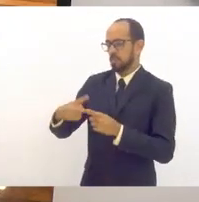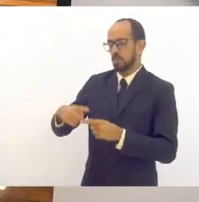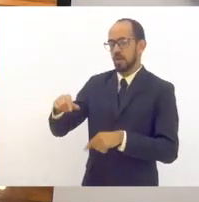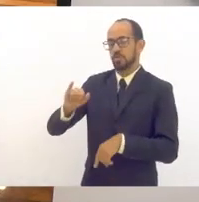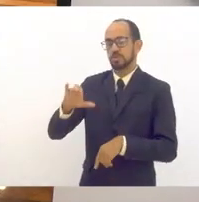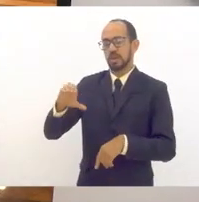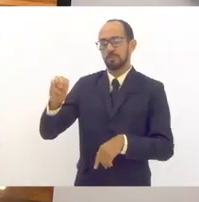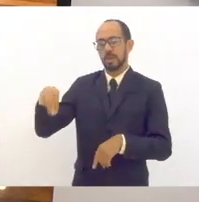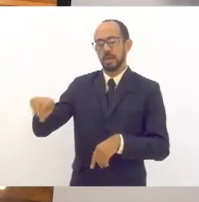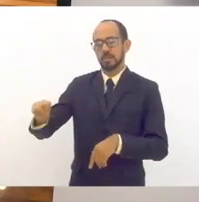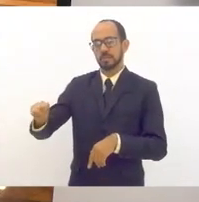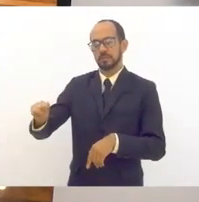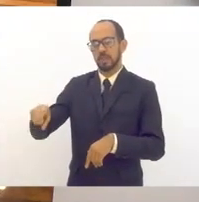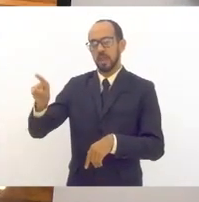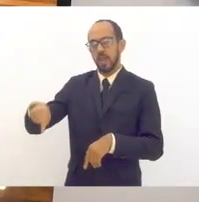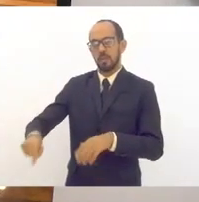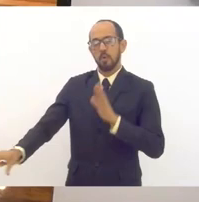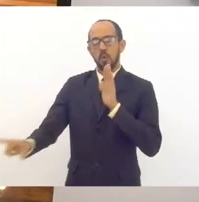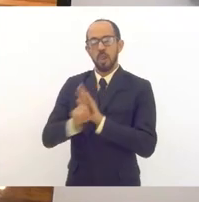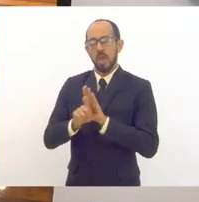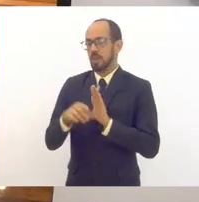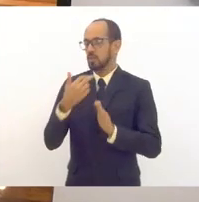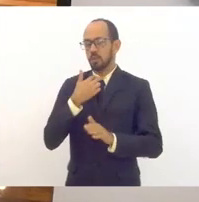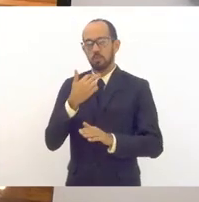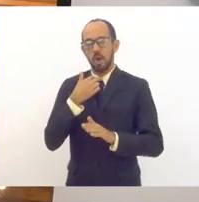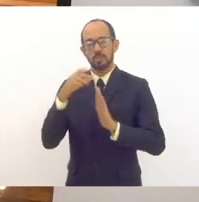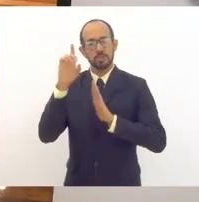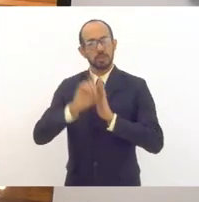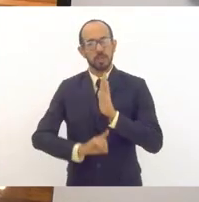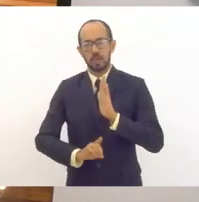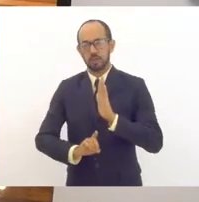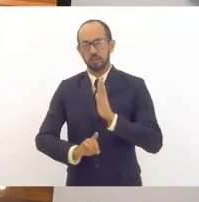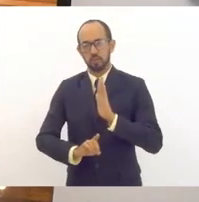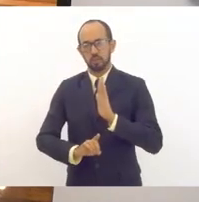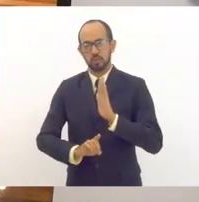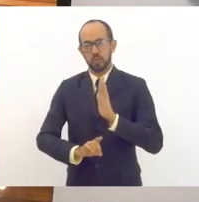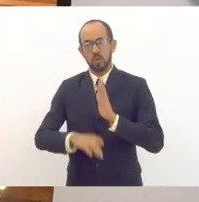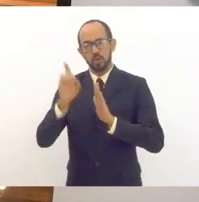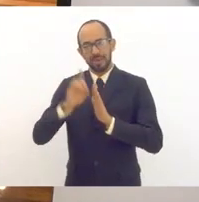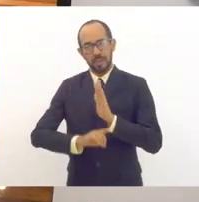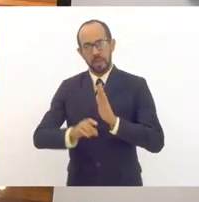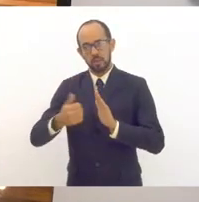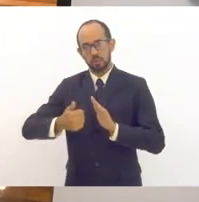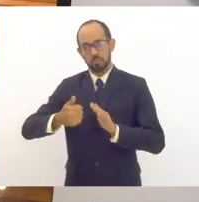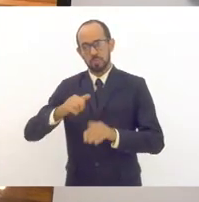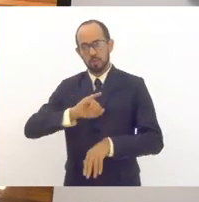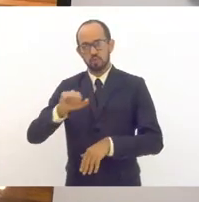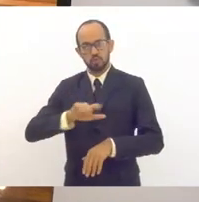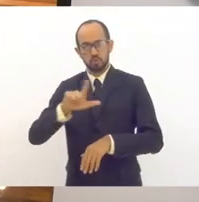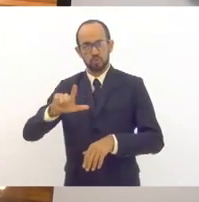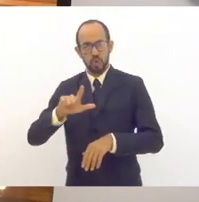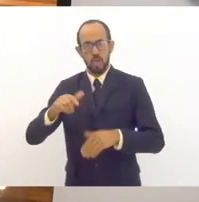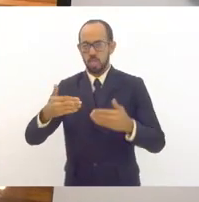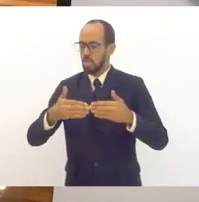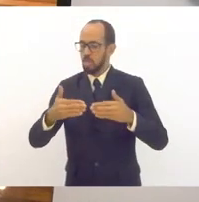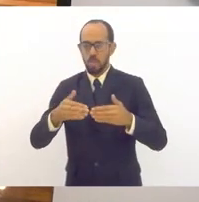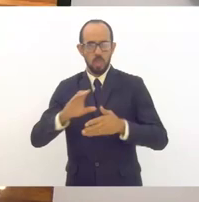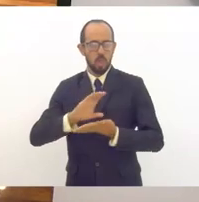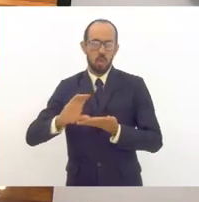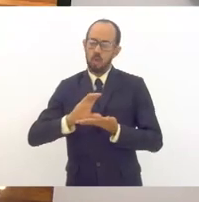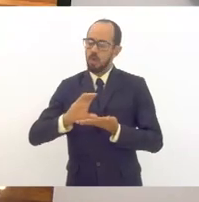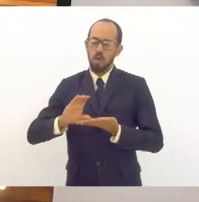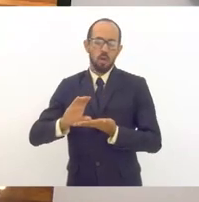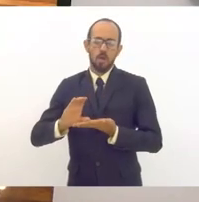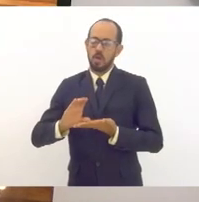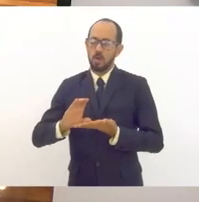lei você não pode fazer um decreto esse decreto é incondicional o decreto de primeiro de julho é incondicional porque